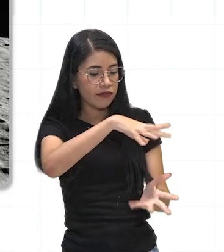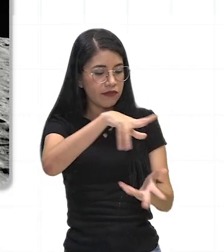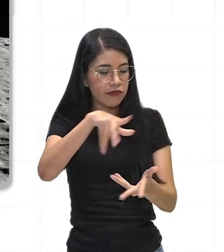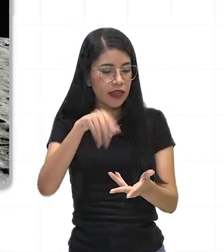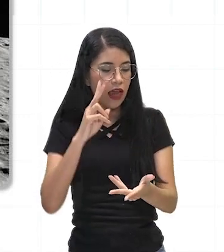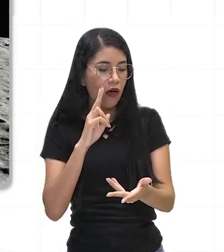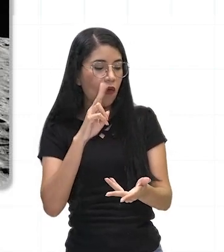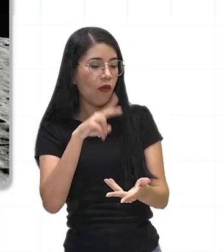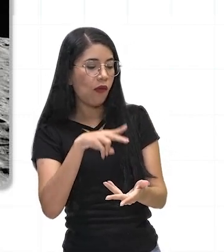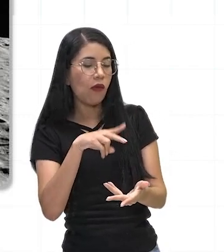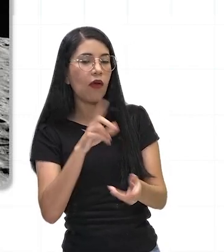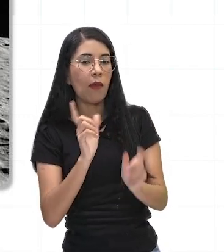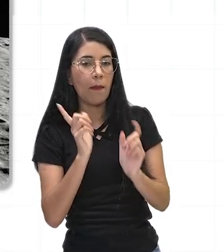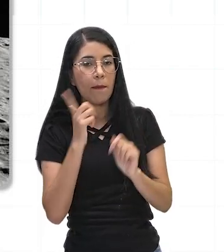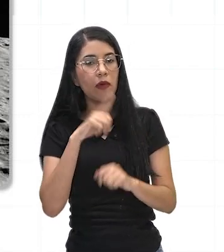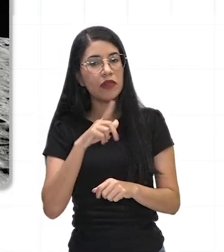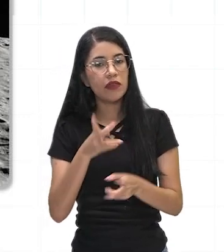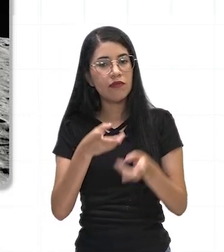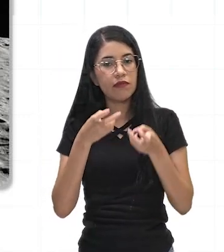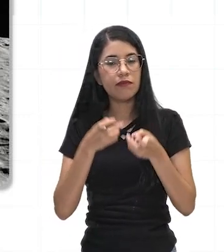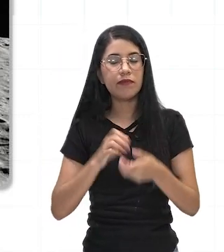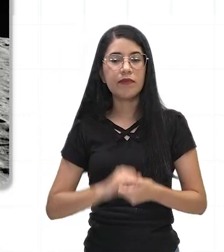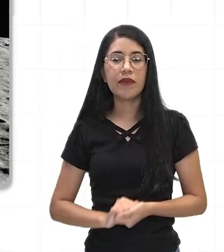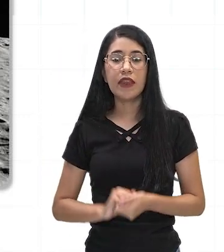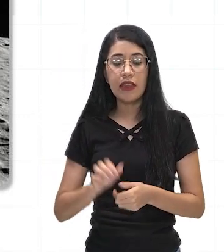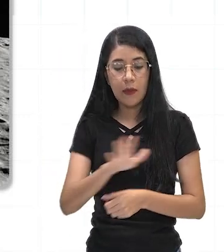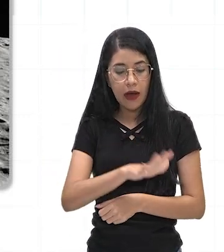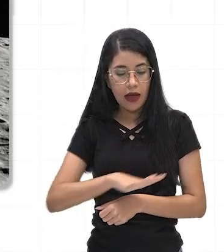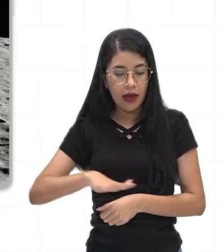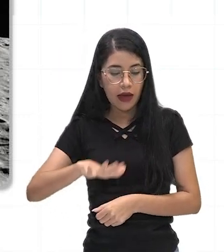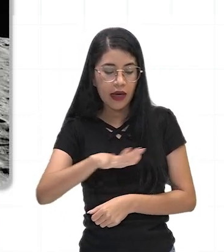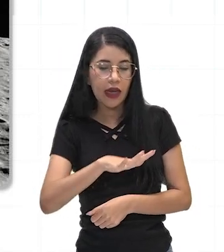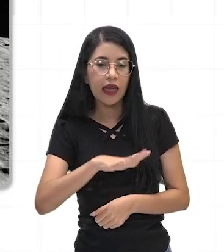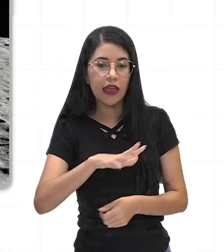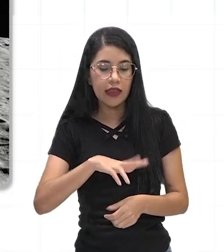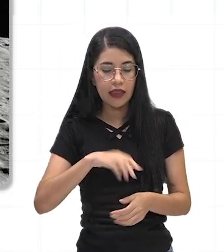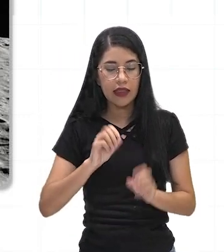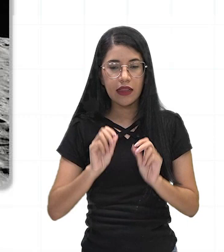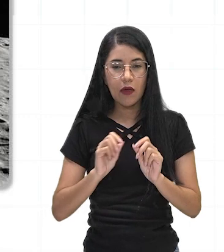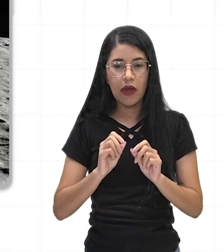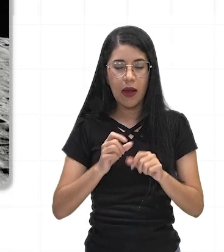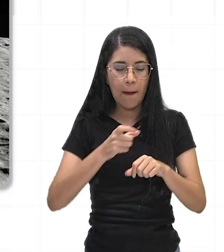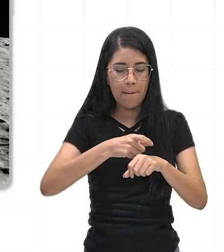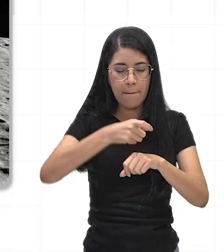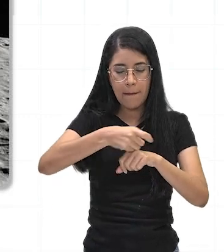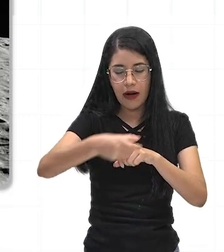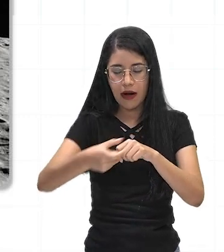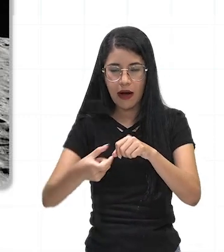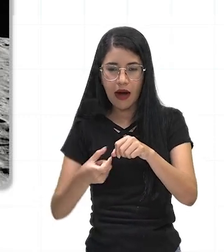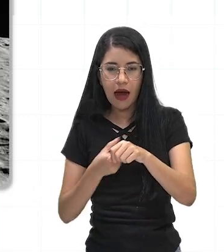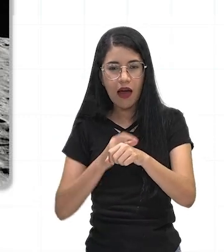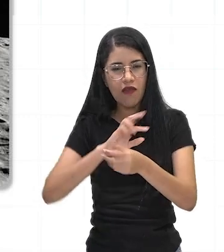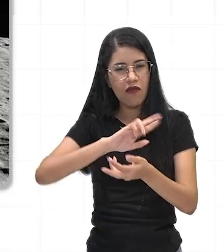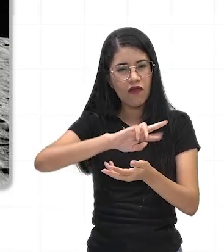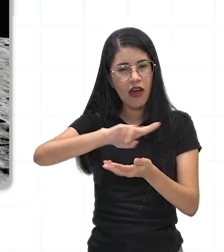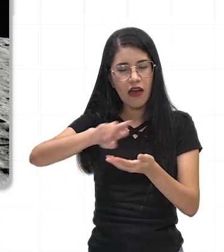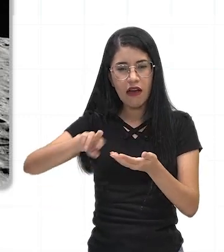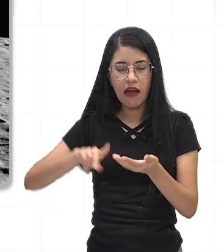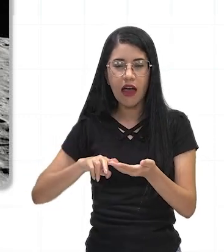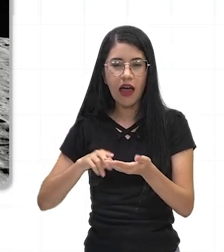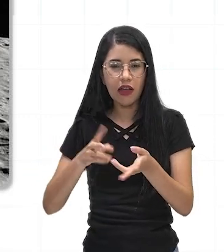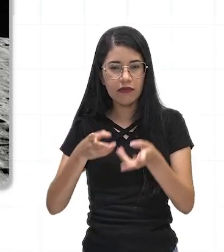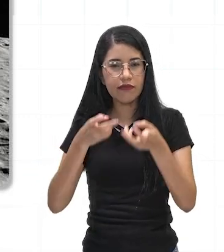o solo aí da Lua, essa parte aí do chão, Então, é uma parte que tem crateras, que são esses buracos aí que vocês